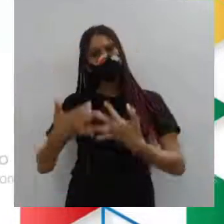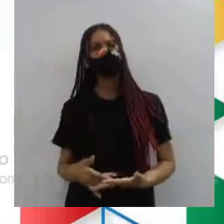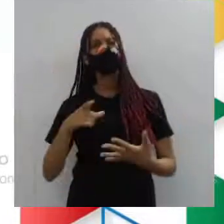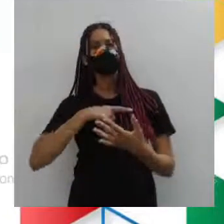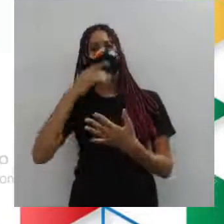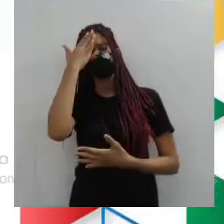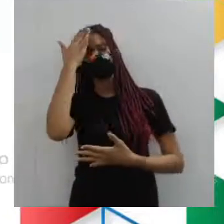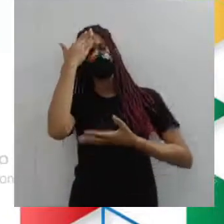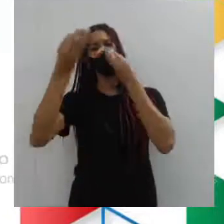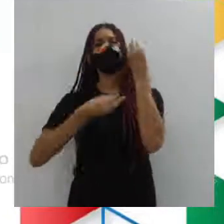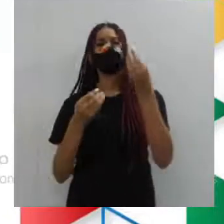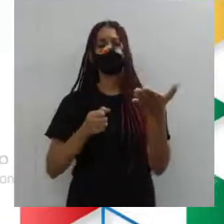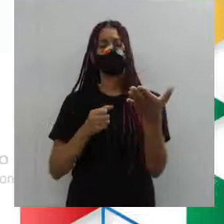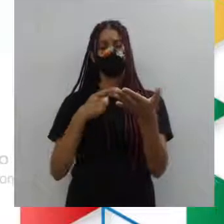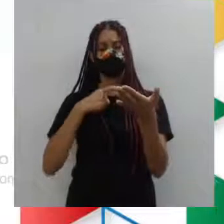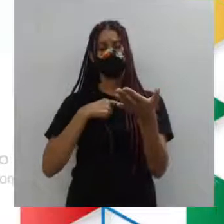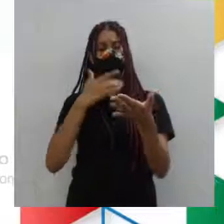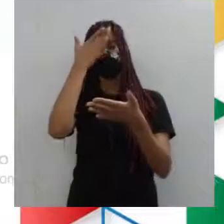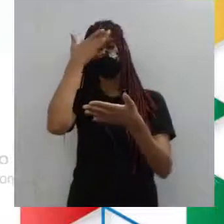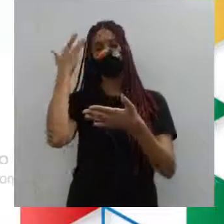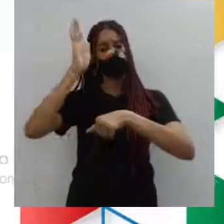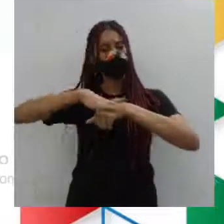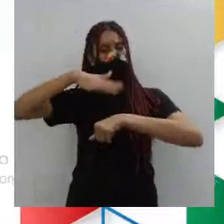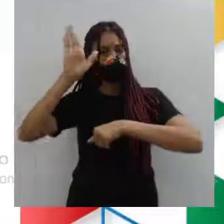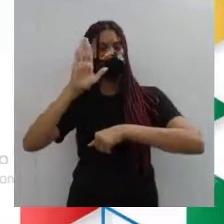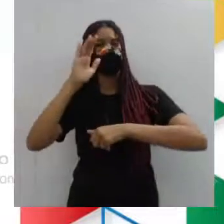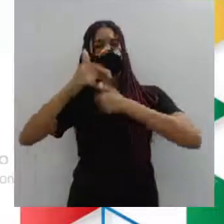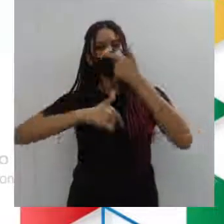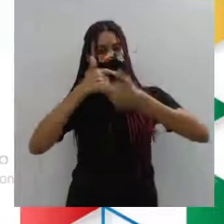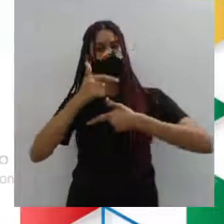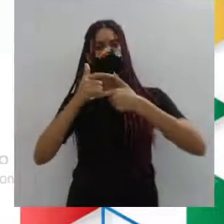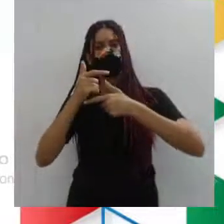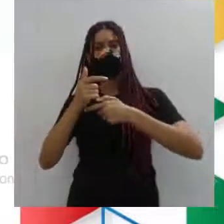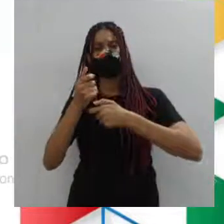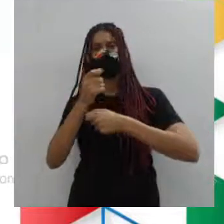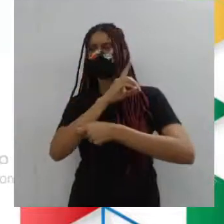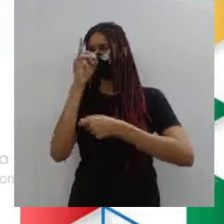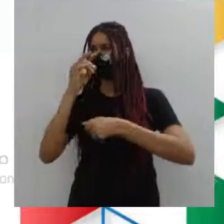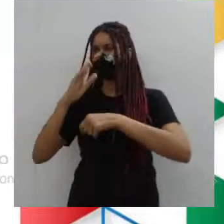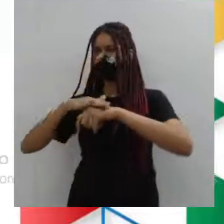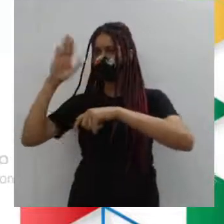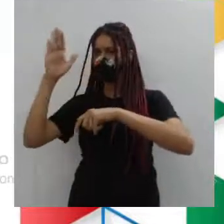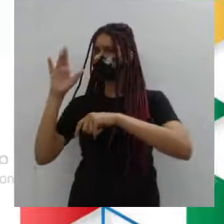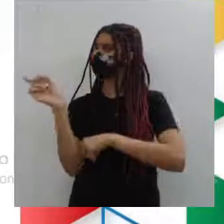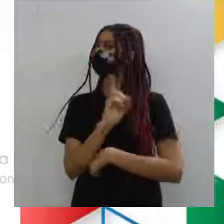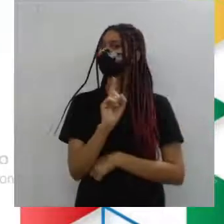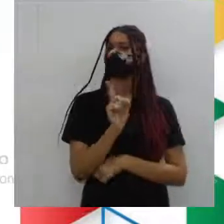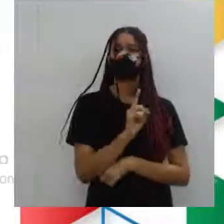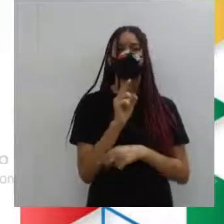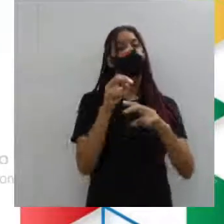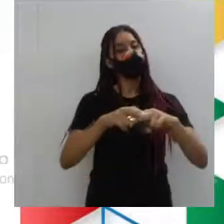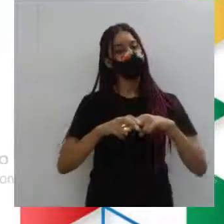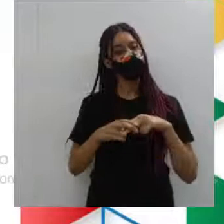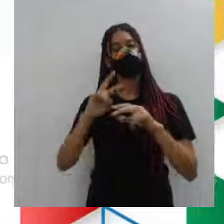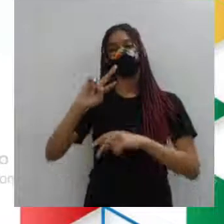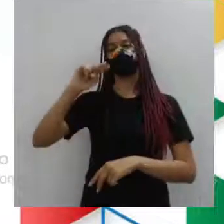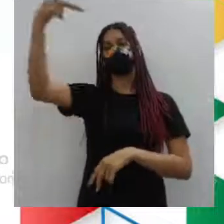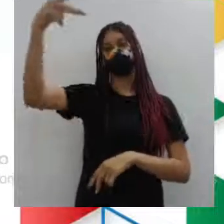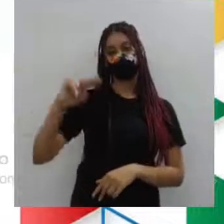eu contratar mais funcionários e aumentar os dias de trabalho? Não tem. Por isso é